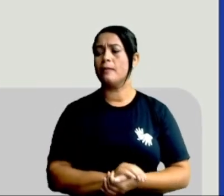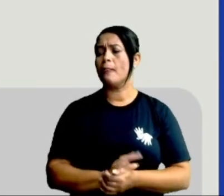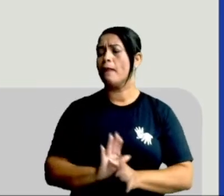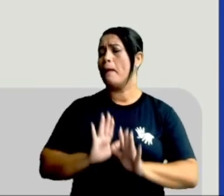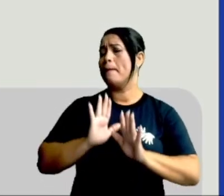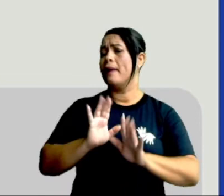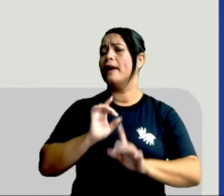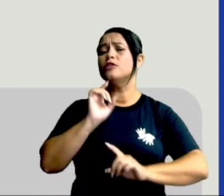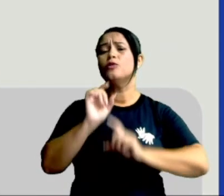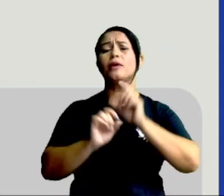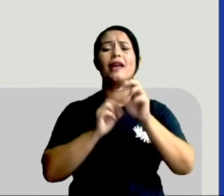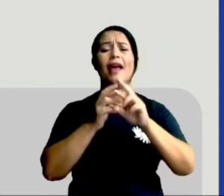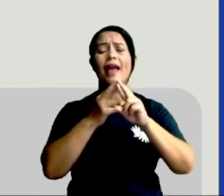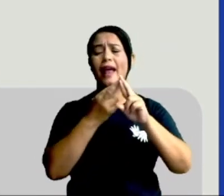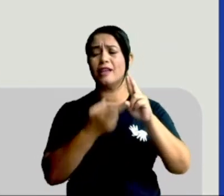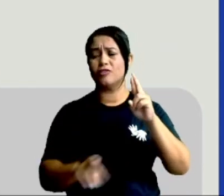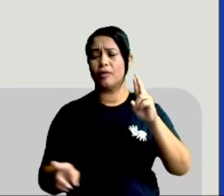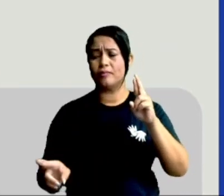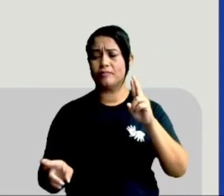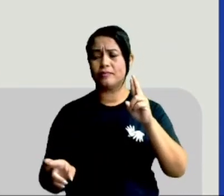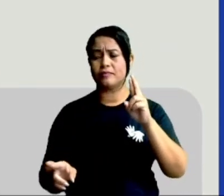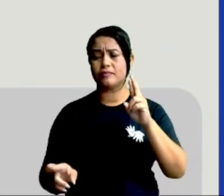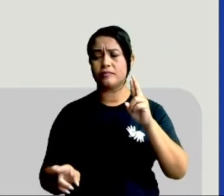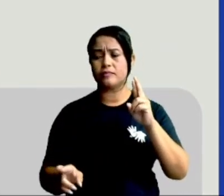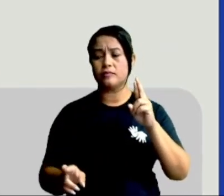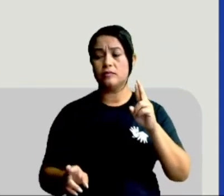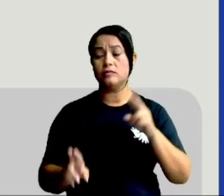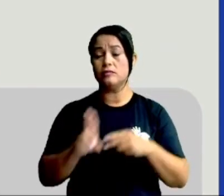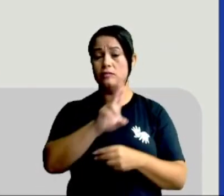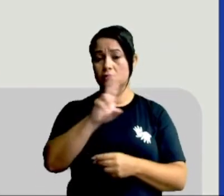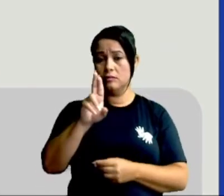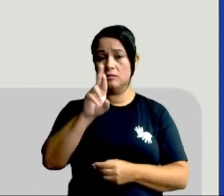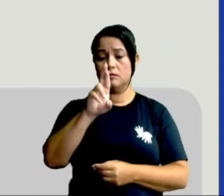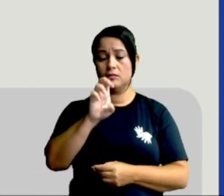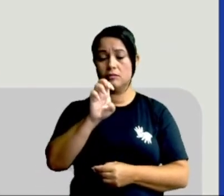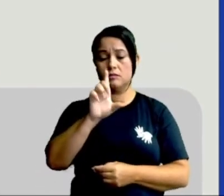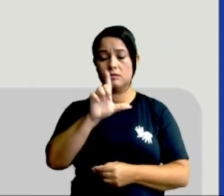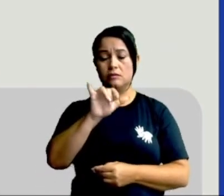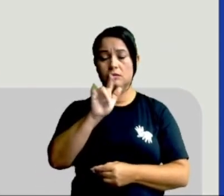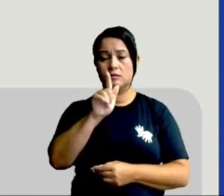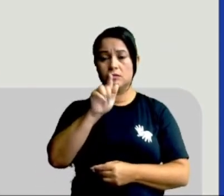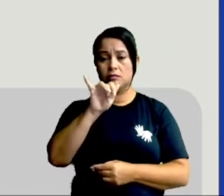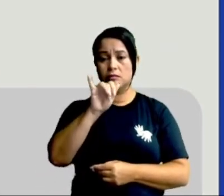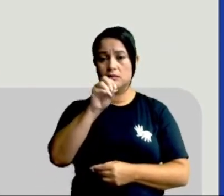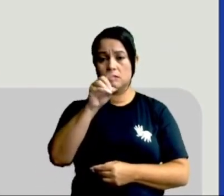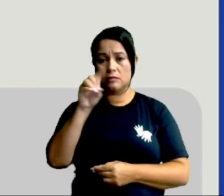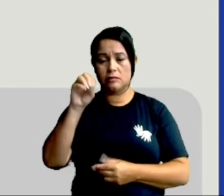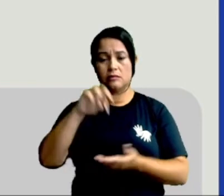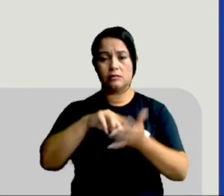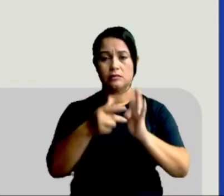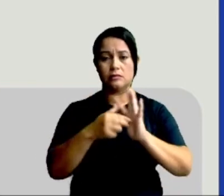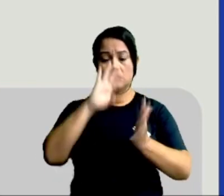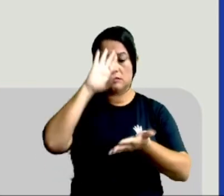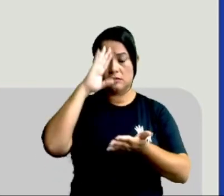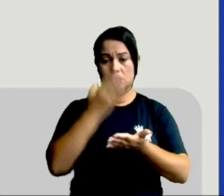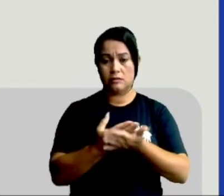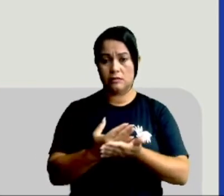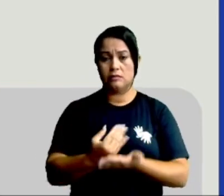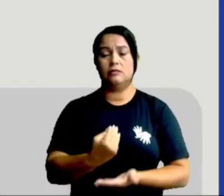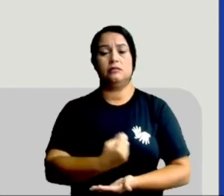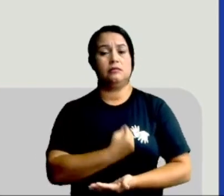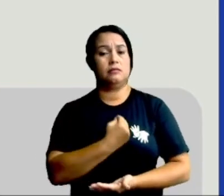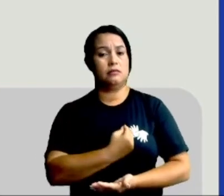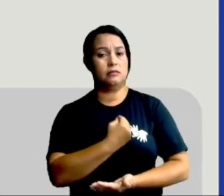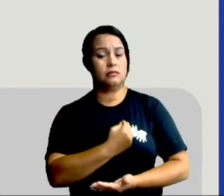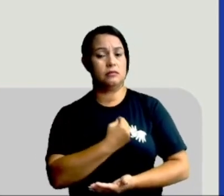Mas o que é religião? Chamamos de religião a crença, a diferença da existência,